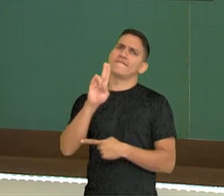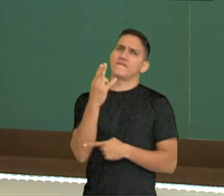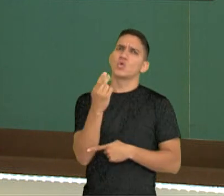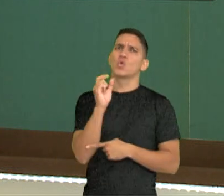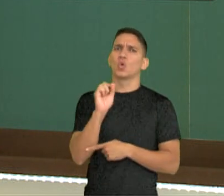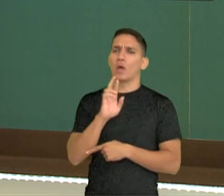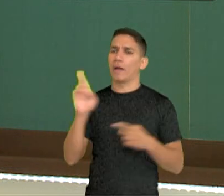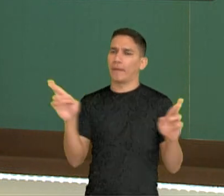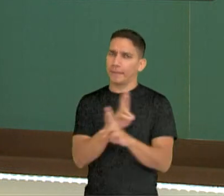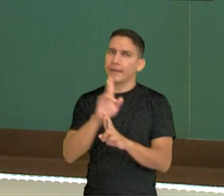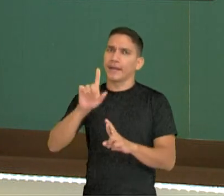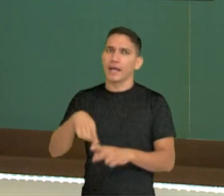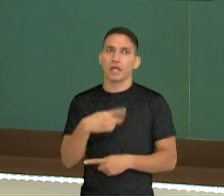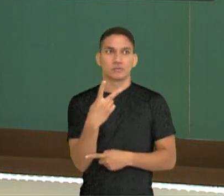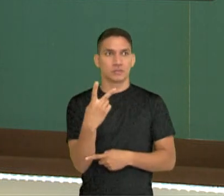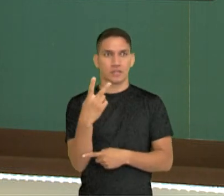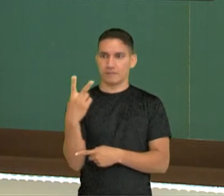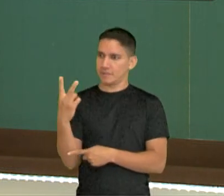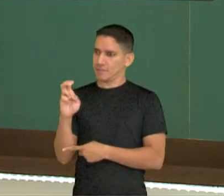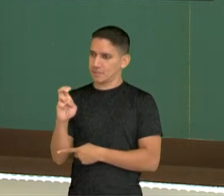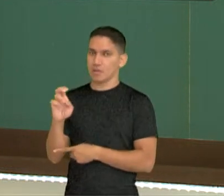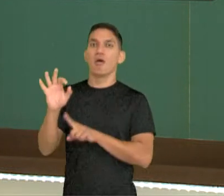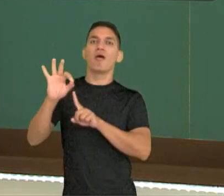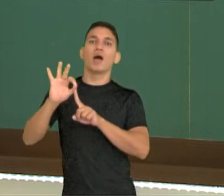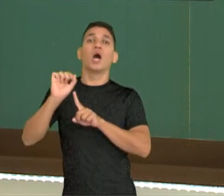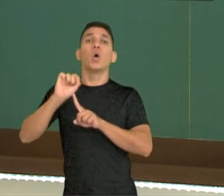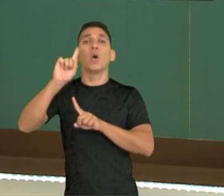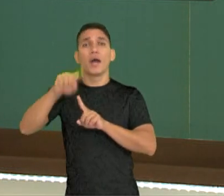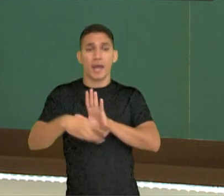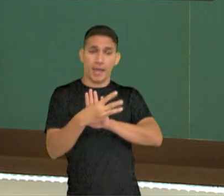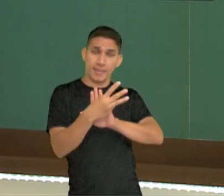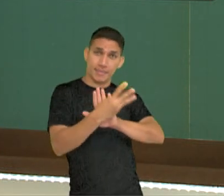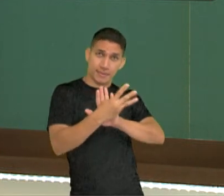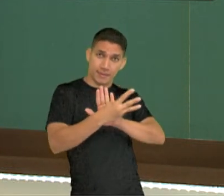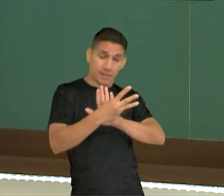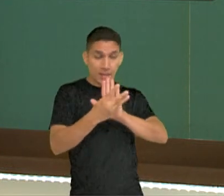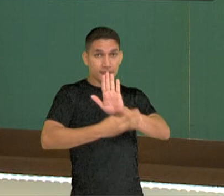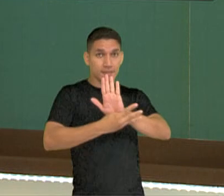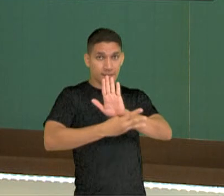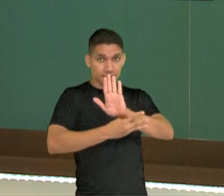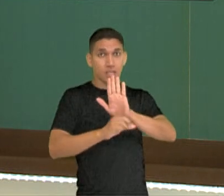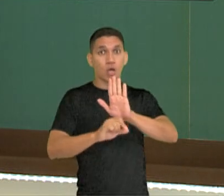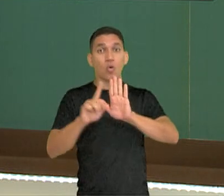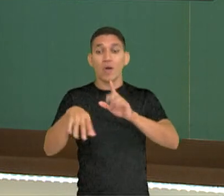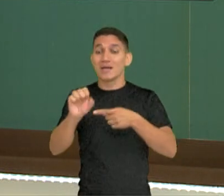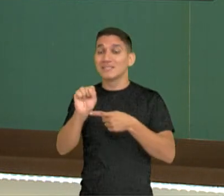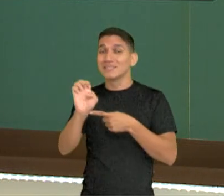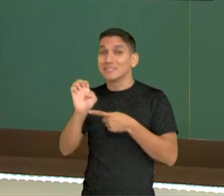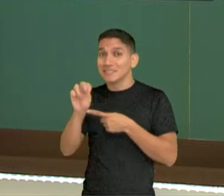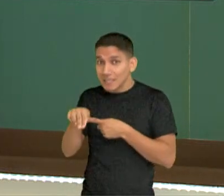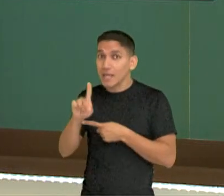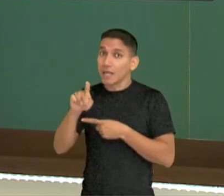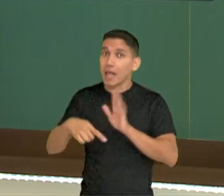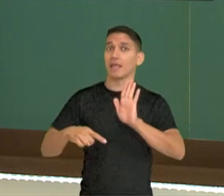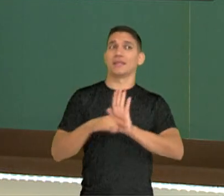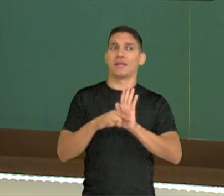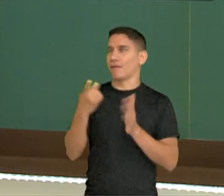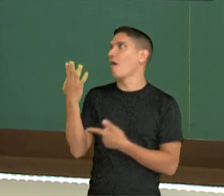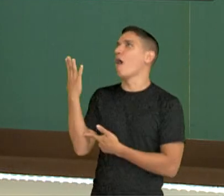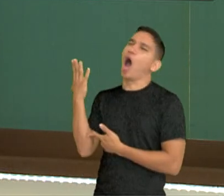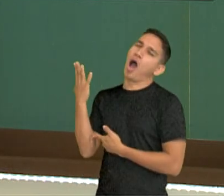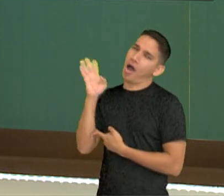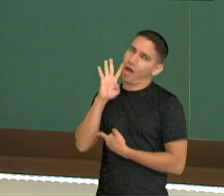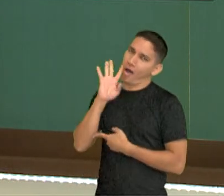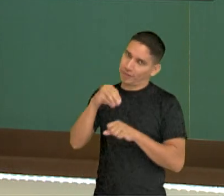a 225 graus, que está no terceiro quadrante, em que o seno é negativo. Olha que legal, deixei ali para